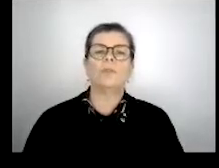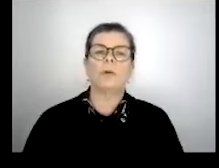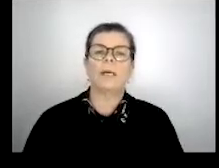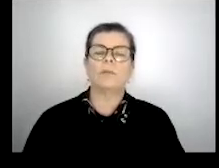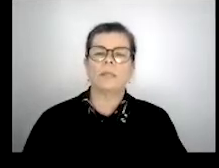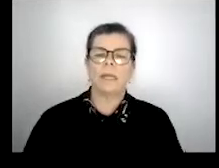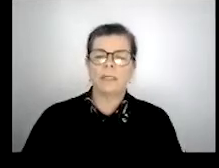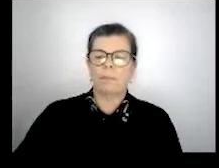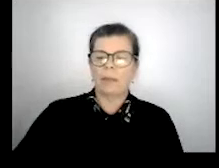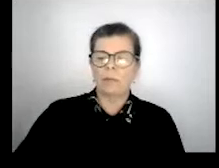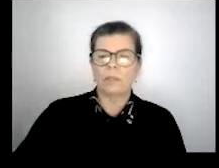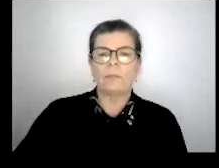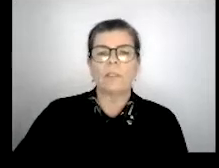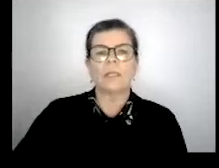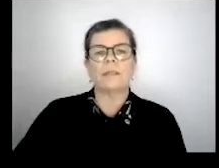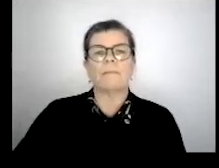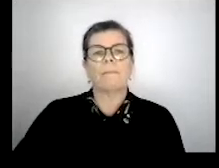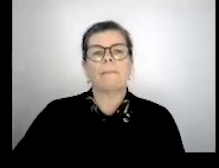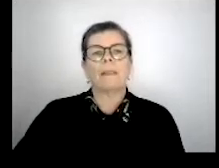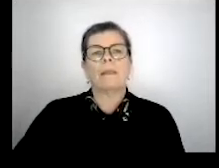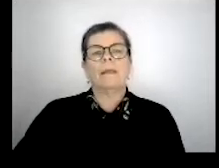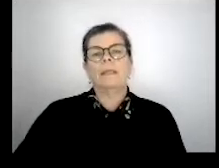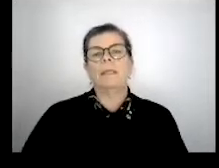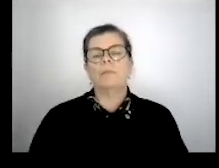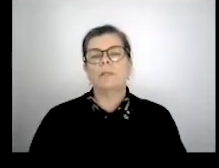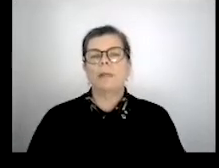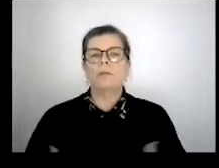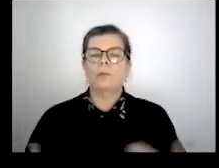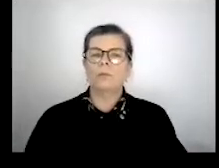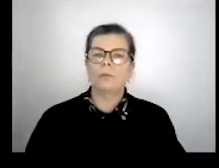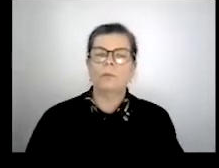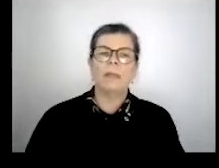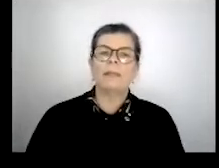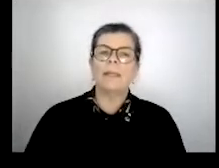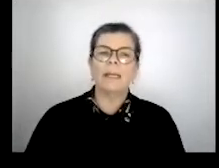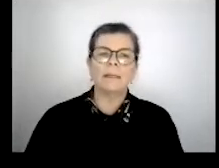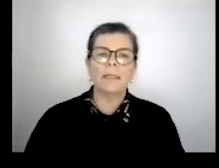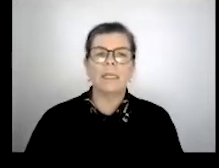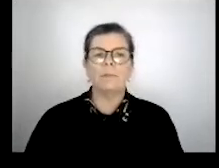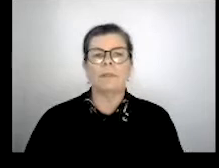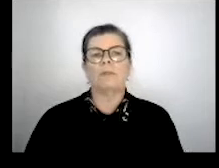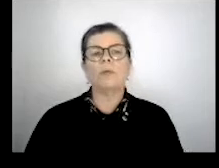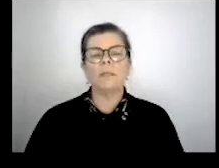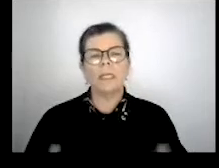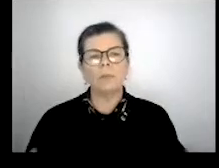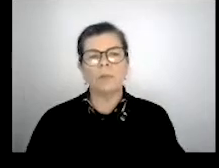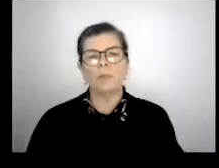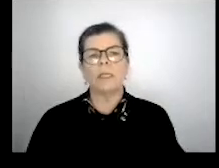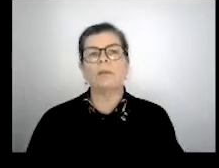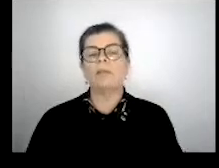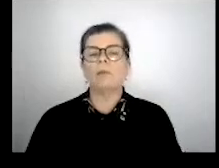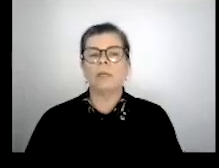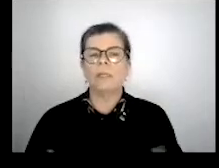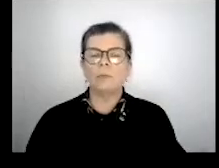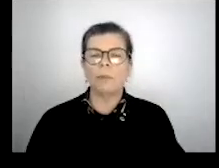são deslocados das áreas para atuação na emergência. E temos também o nosso outro momento, é treinar as equipes. Todas as equipes do